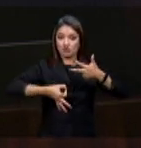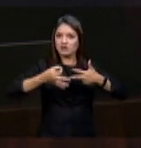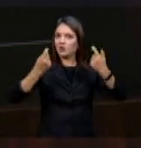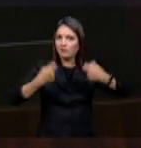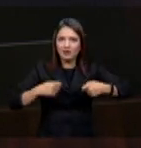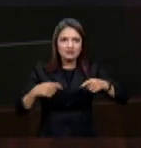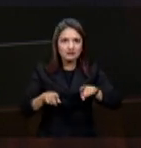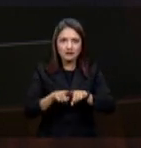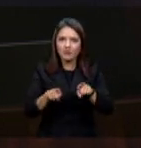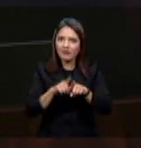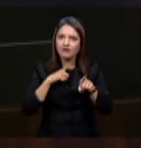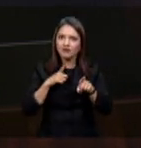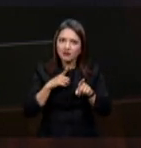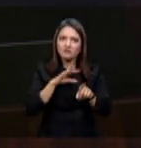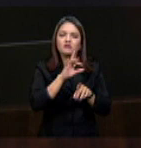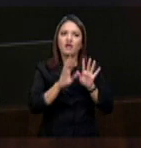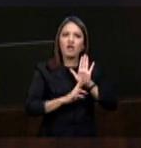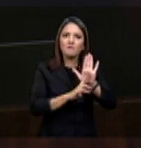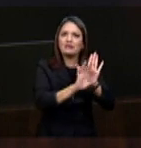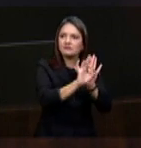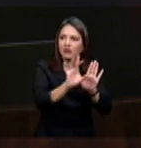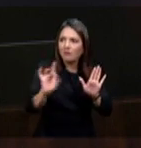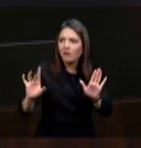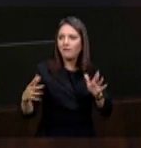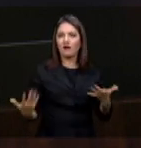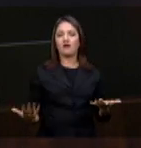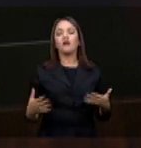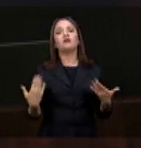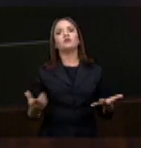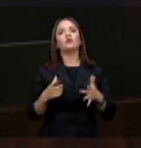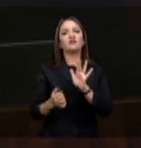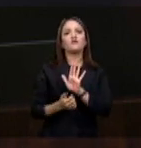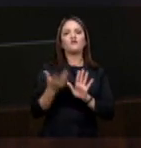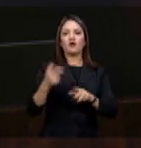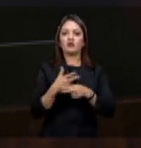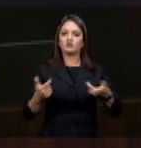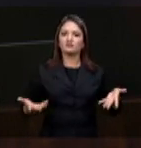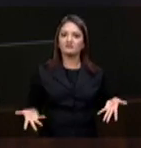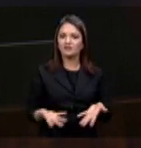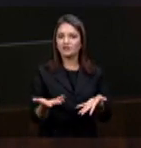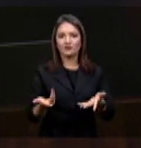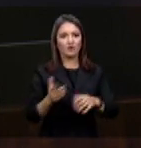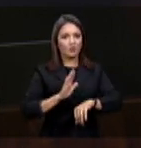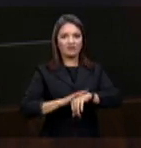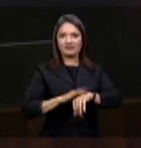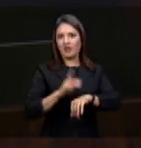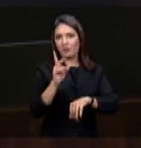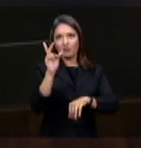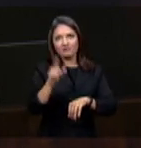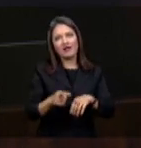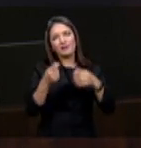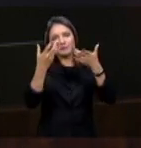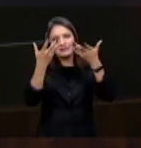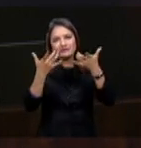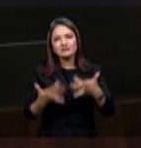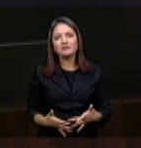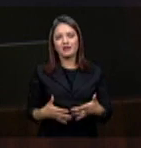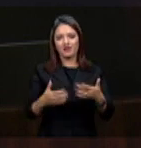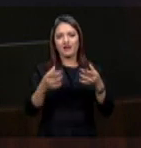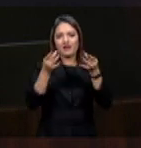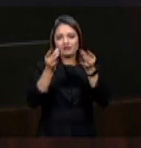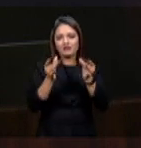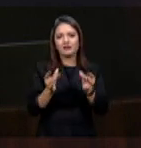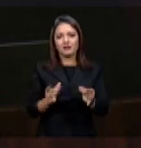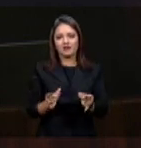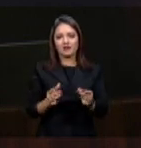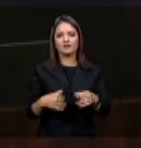temos a diversos incentivos que não cabe aqui pelo tempo reduzido o ar no